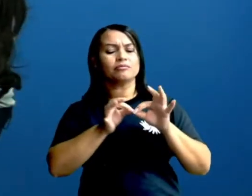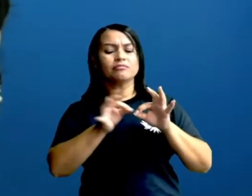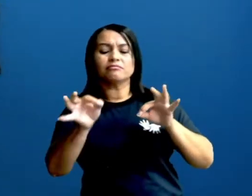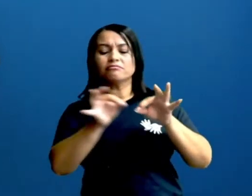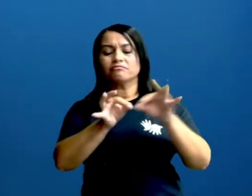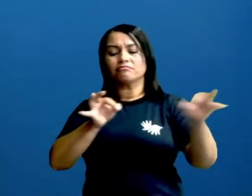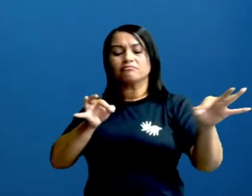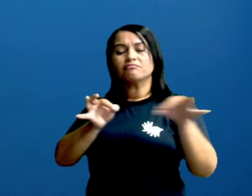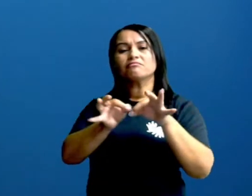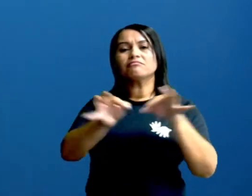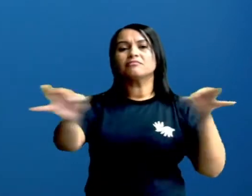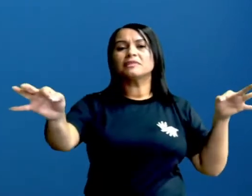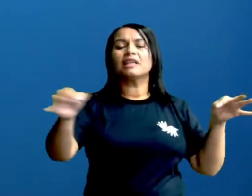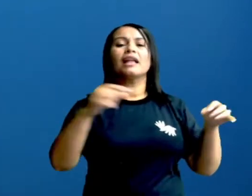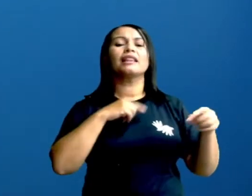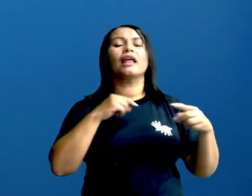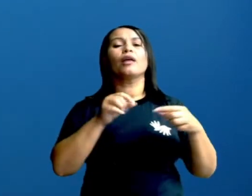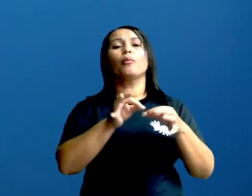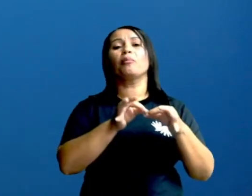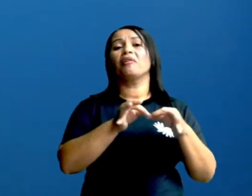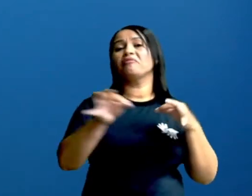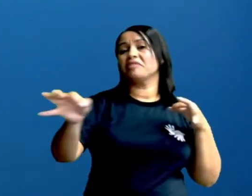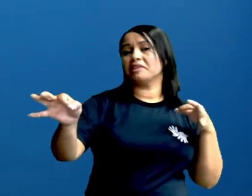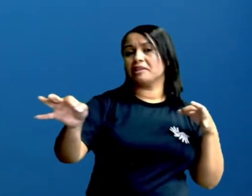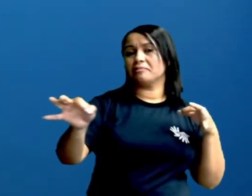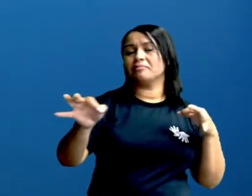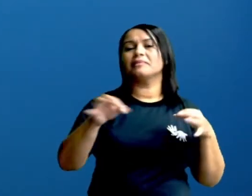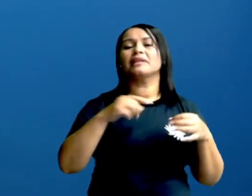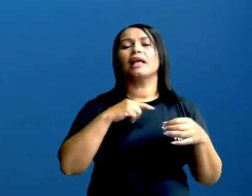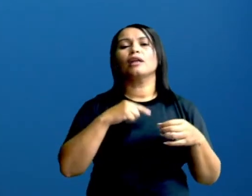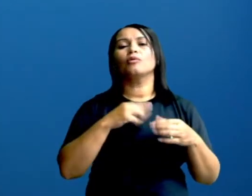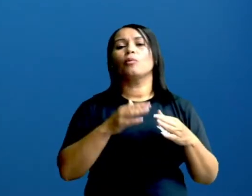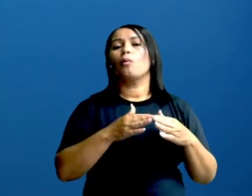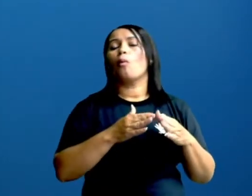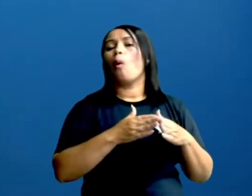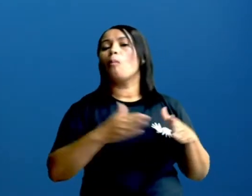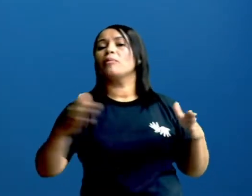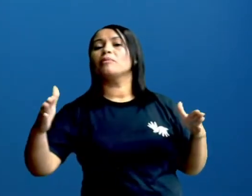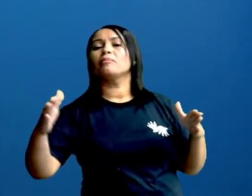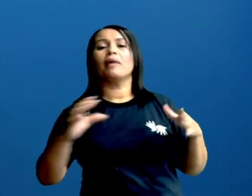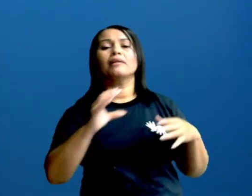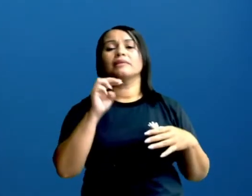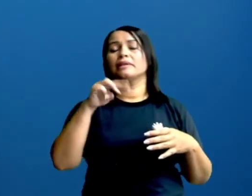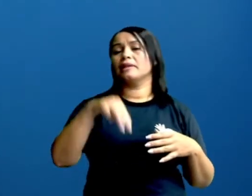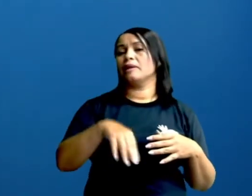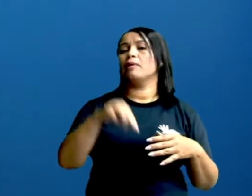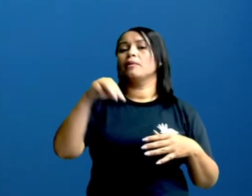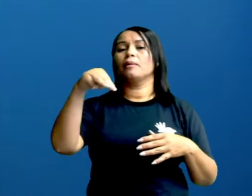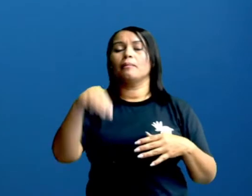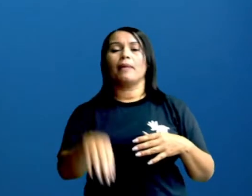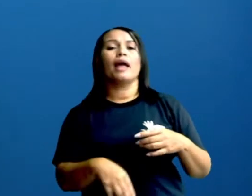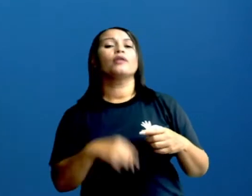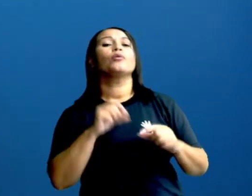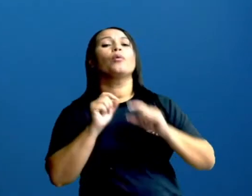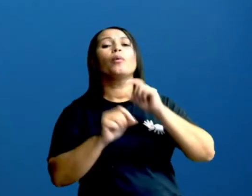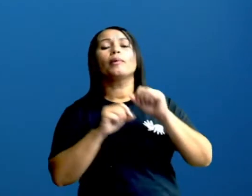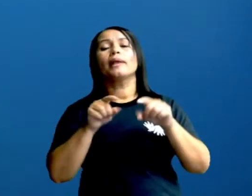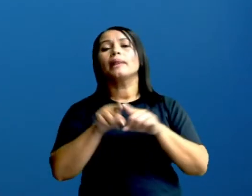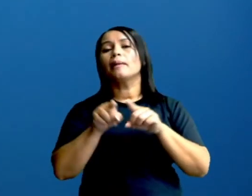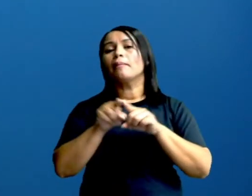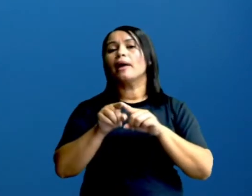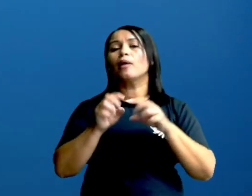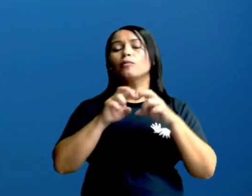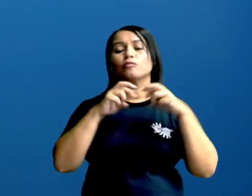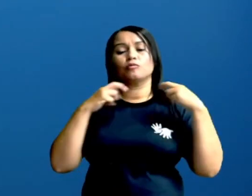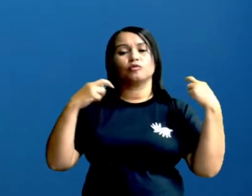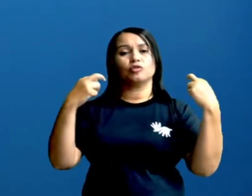aqui eu trouxe para vocês, ó, uma fita métrica que vai fazer o quê? O comprimento. Um estádio de futebol, que é a área. Aqui,